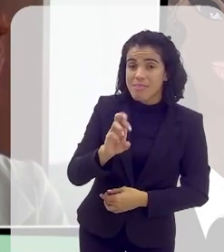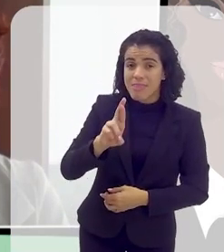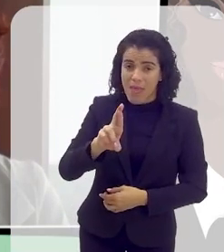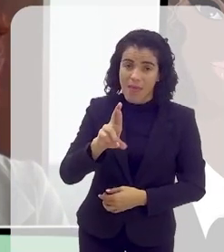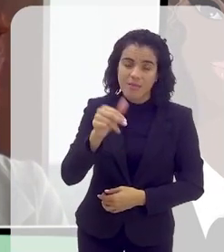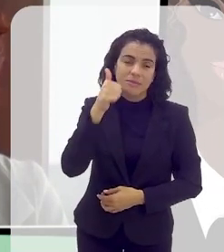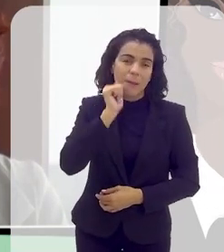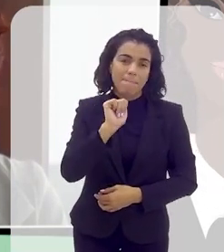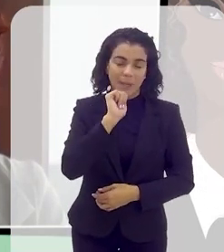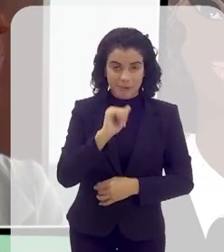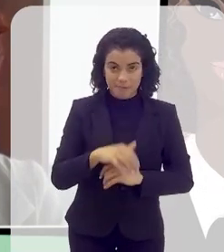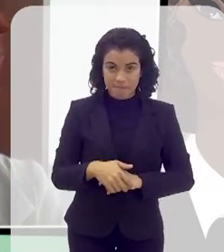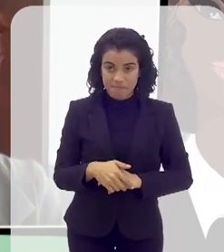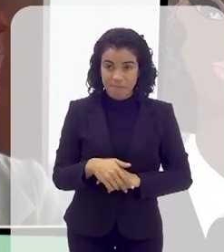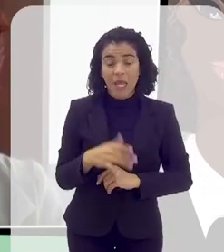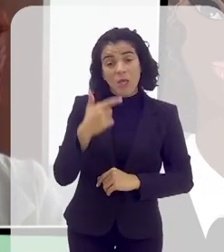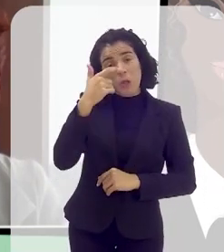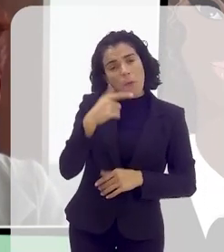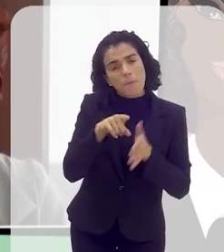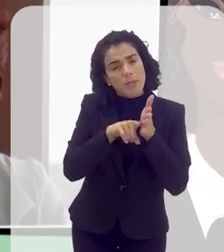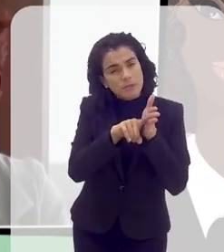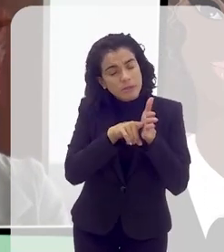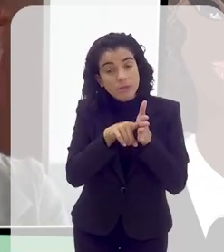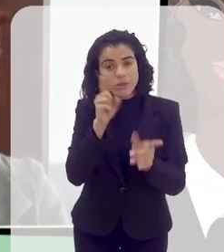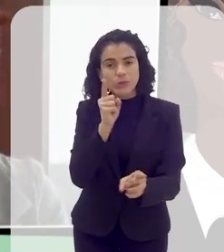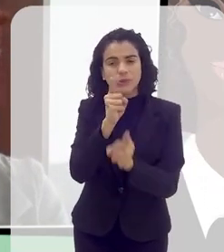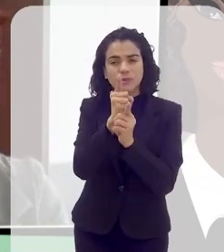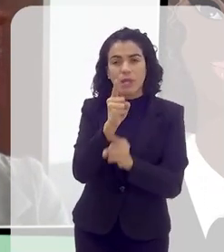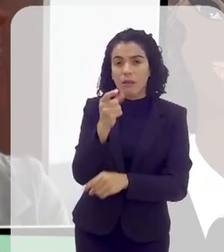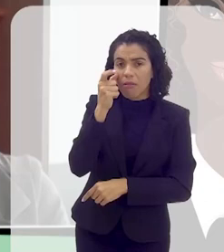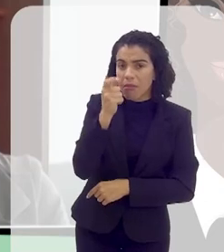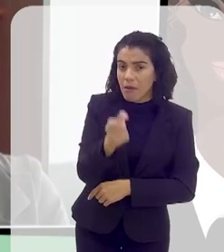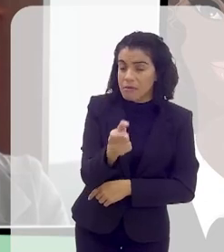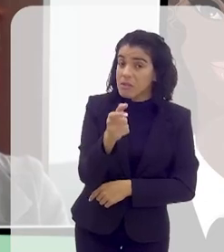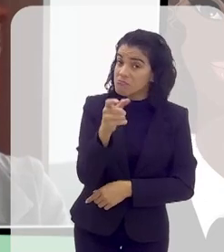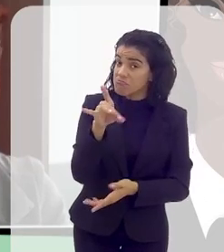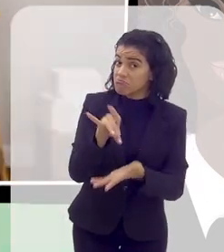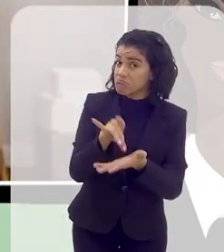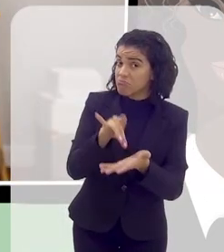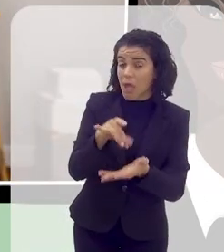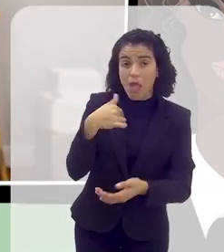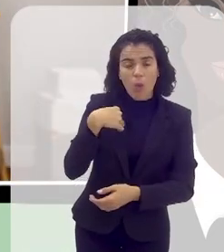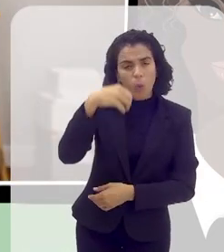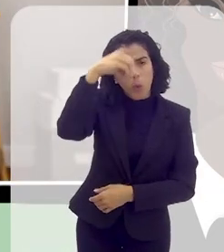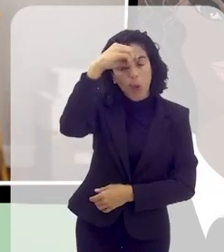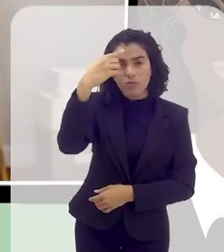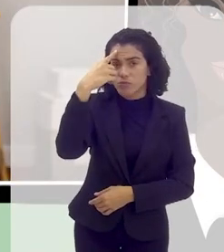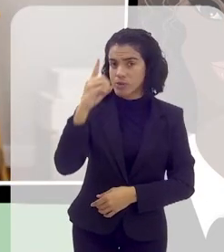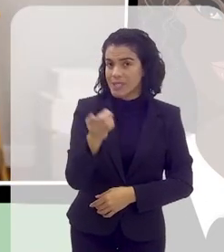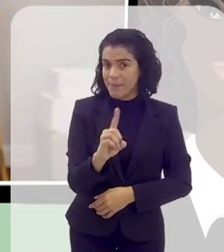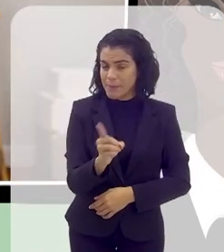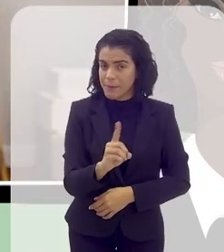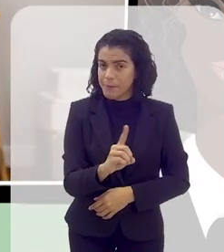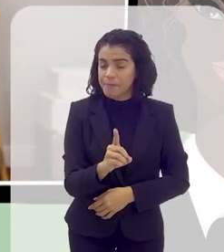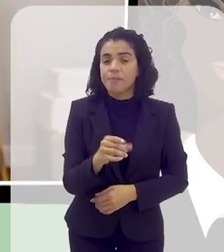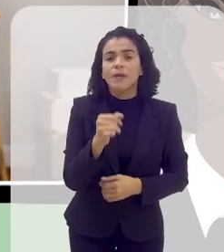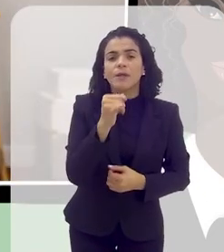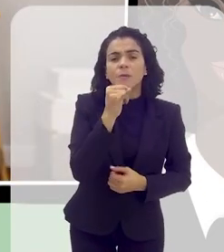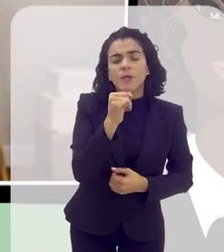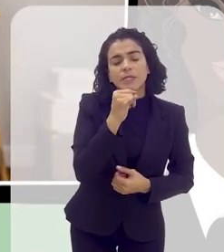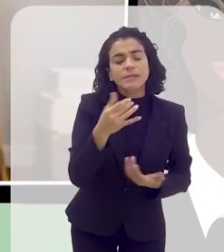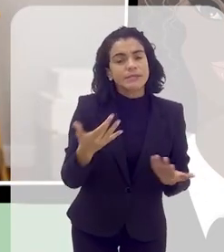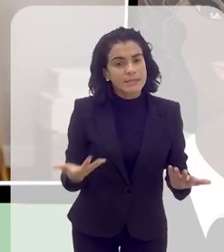você falando dos contos de fadas, durante a minha pesquisa, eu achei uma coisa muito interessante que eu realmente não sabia. Por exemplo, no